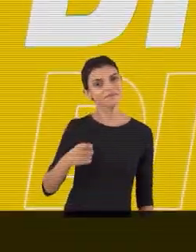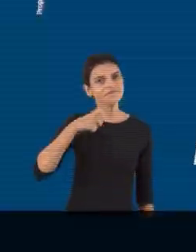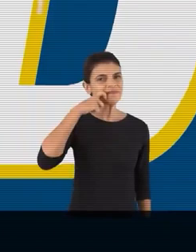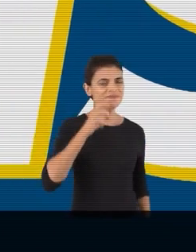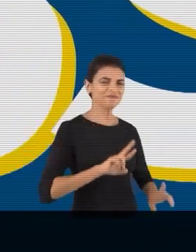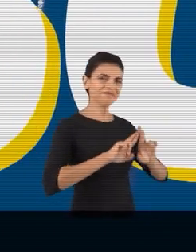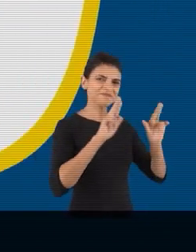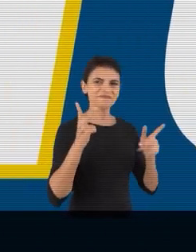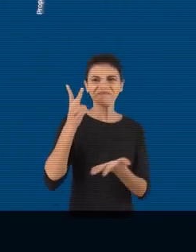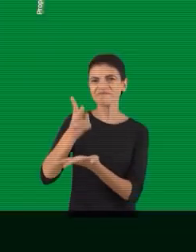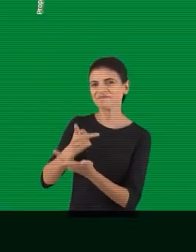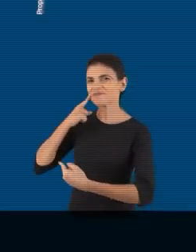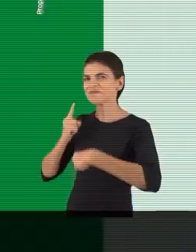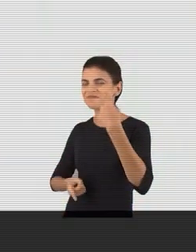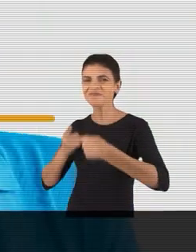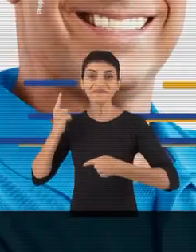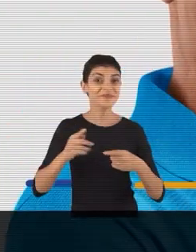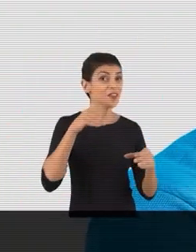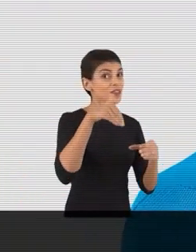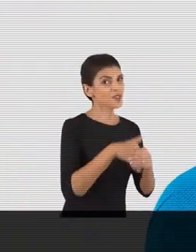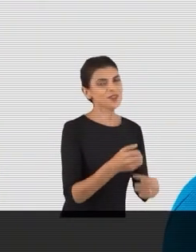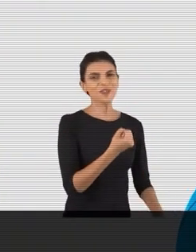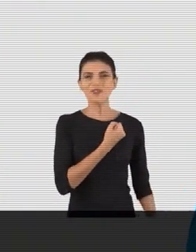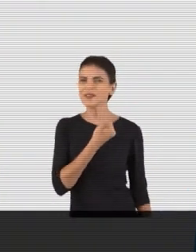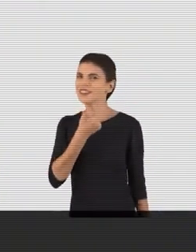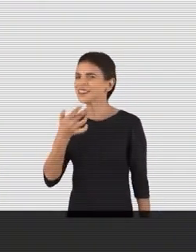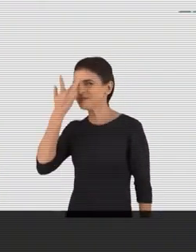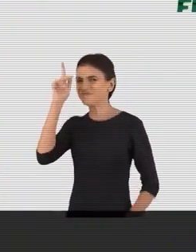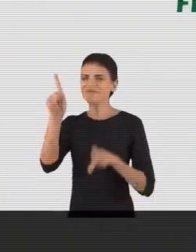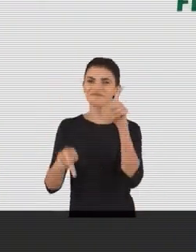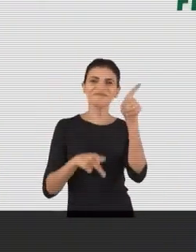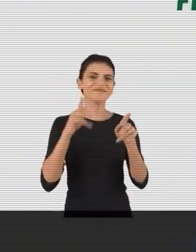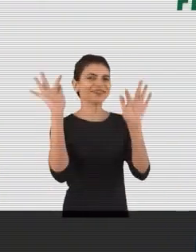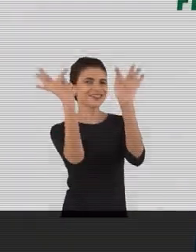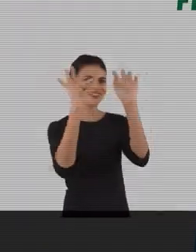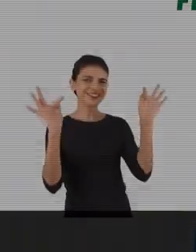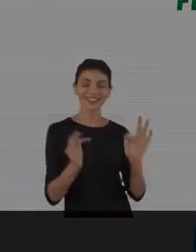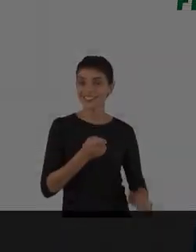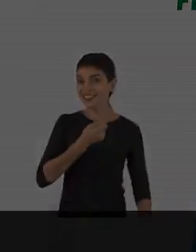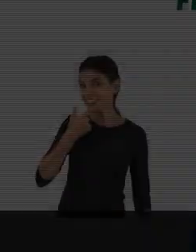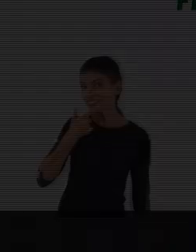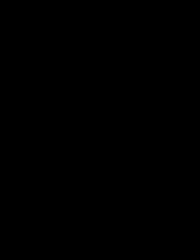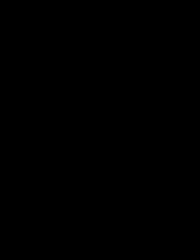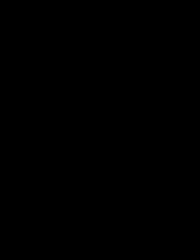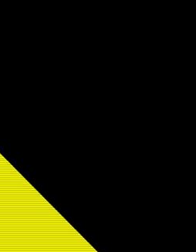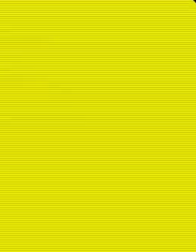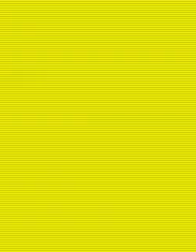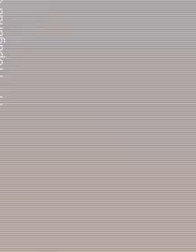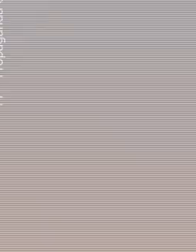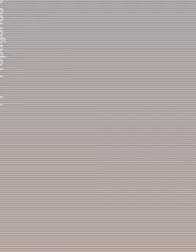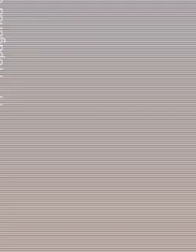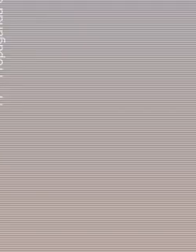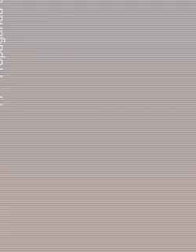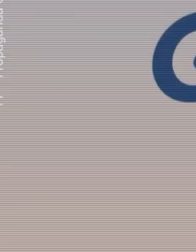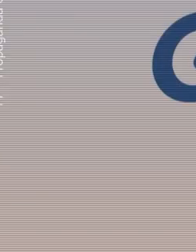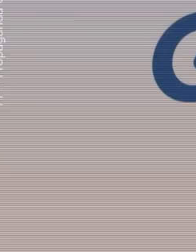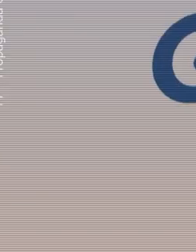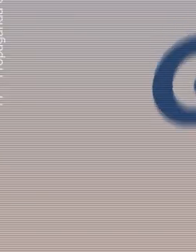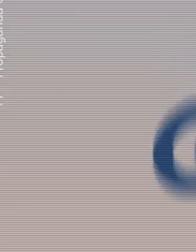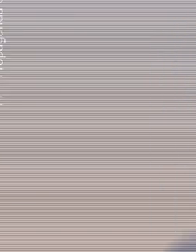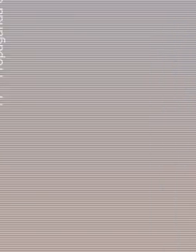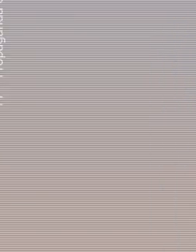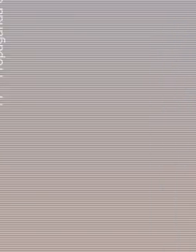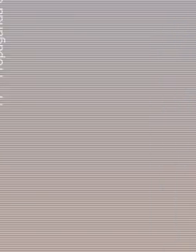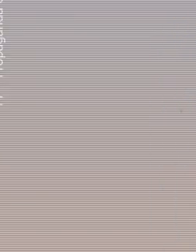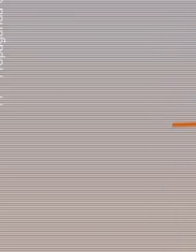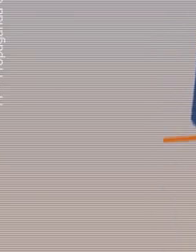acreditar, é disso tudo que está aí. Pode botar 17. Luiz Lima, diferente disso tudo que está aí. Nossa gente